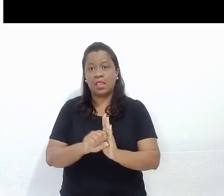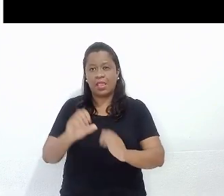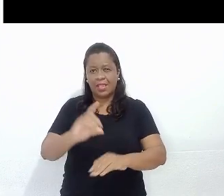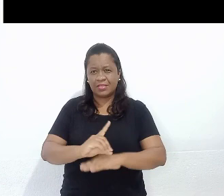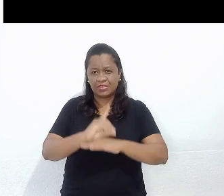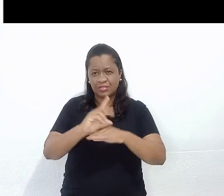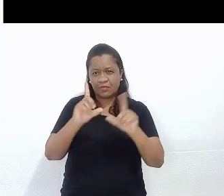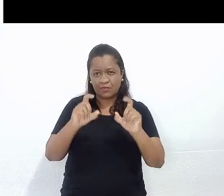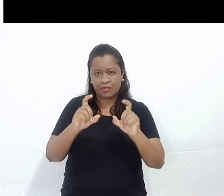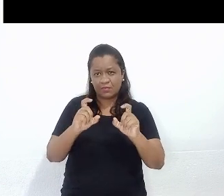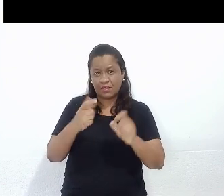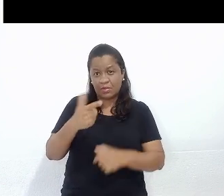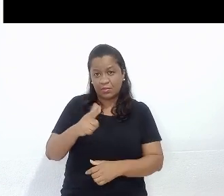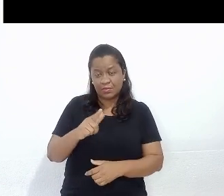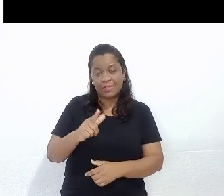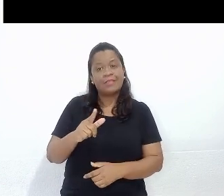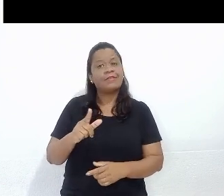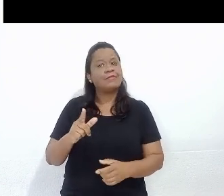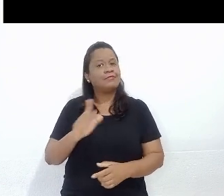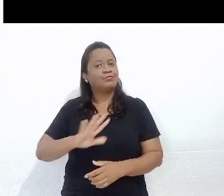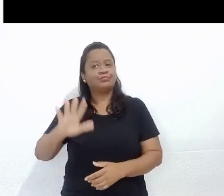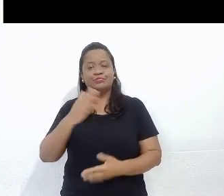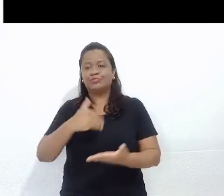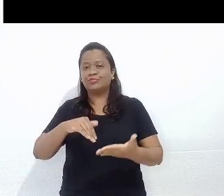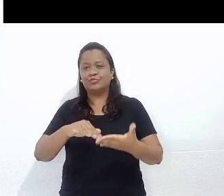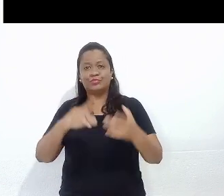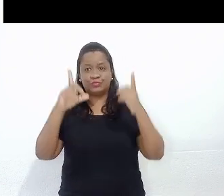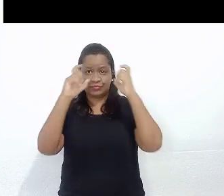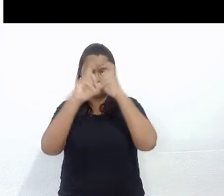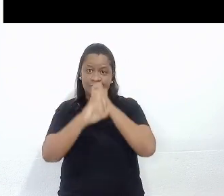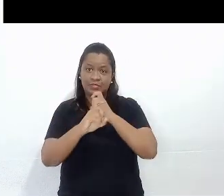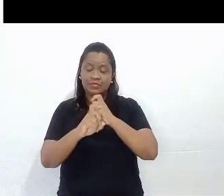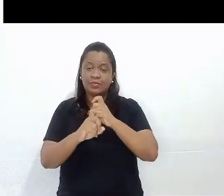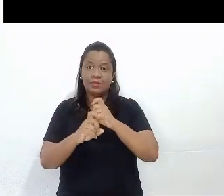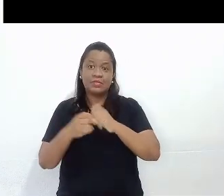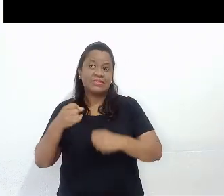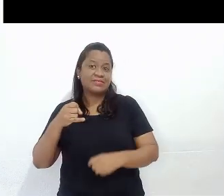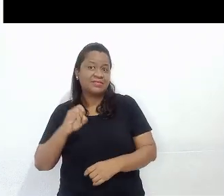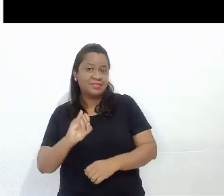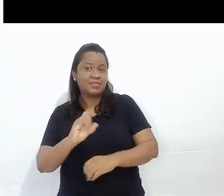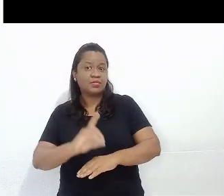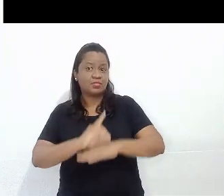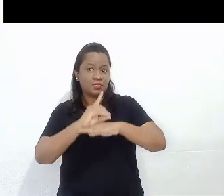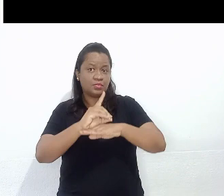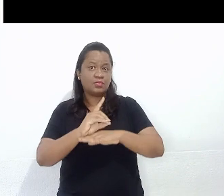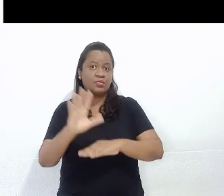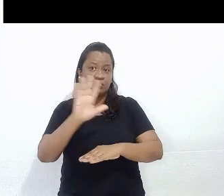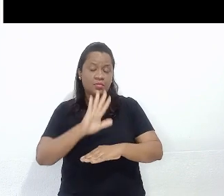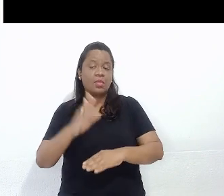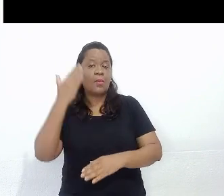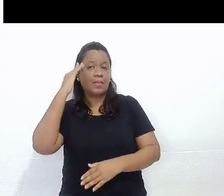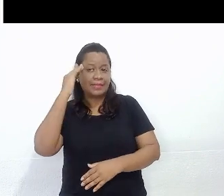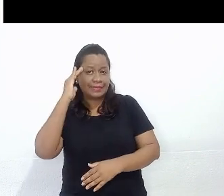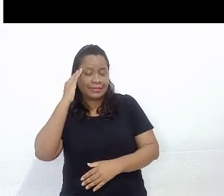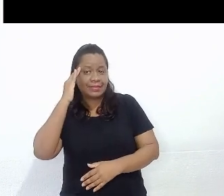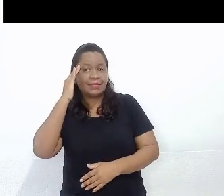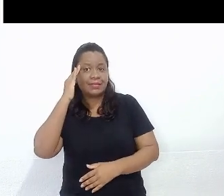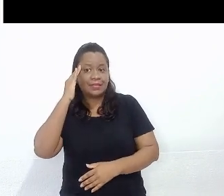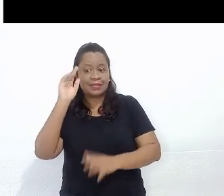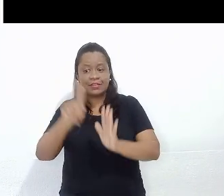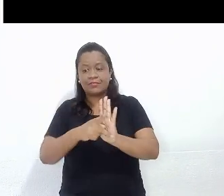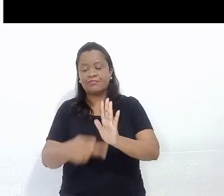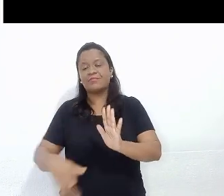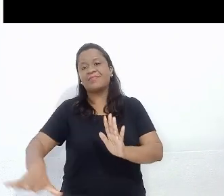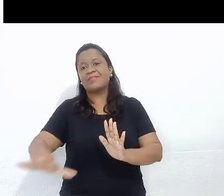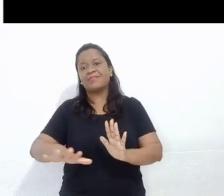muito difícil, viu? A não ser que o diretor entenda bastante dessa área aí. Por quê? Porque é